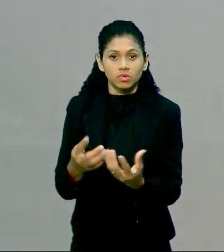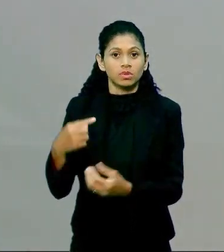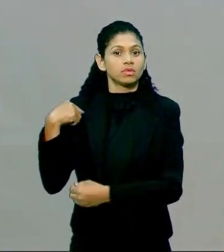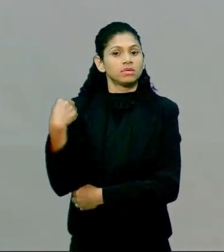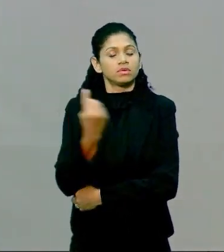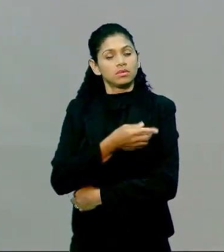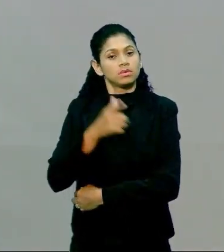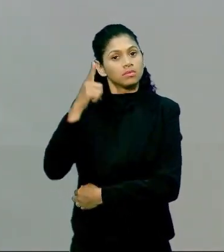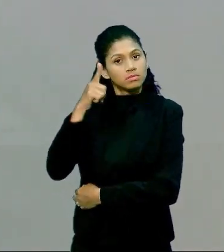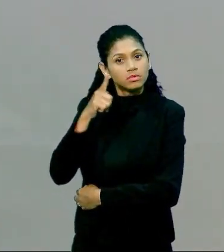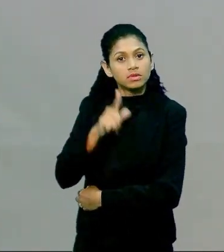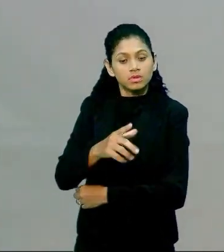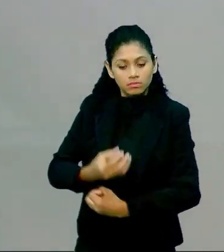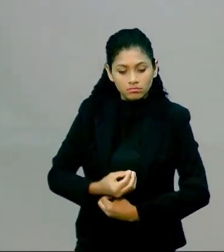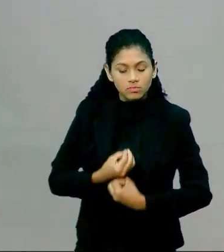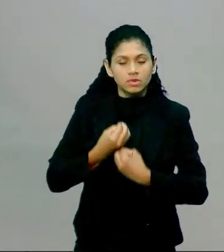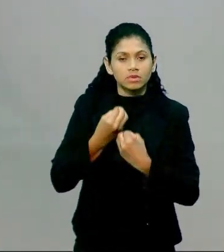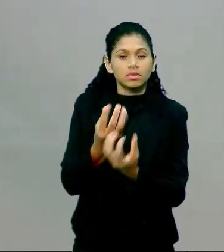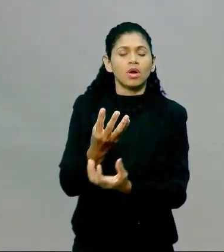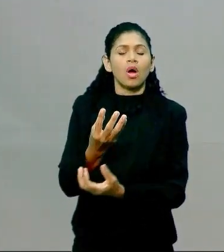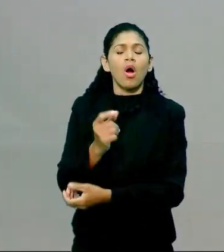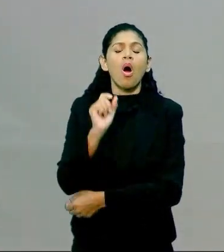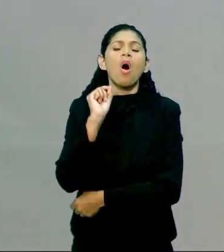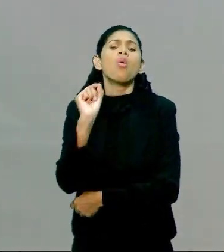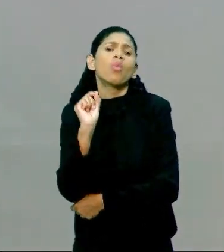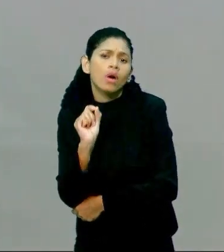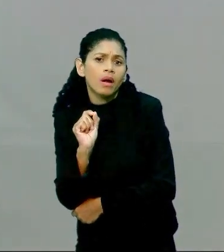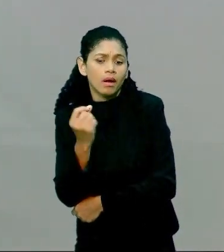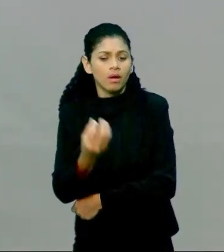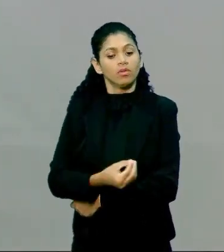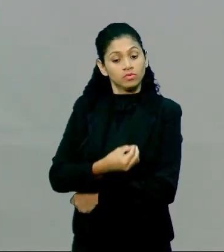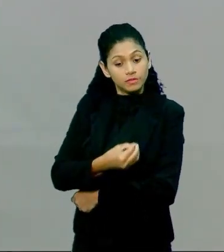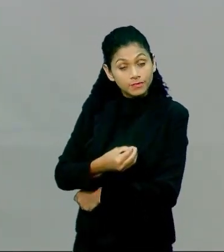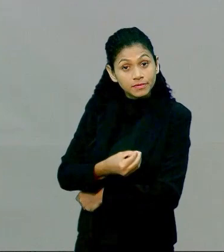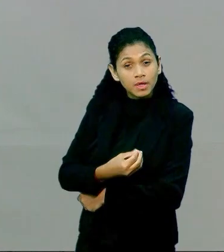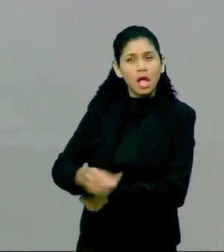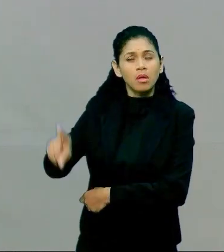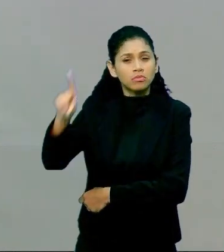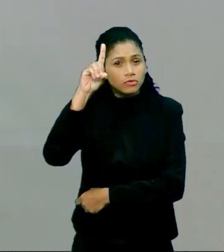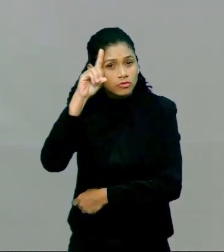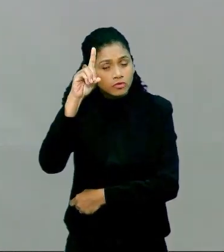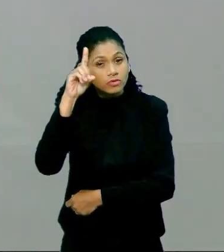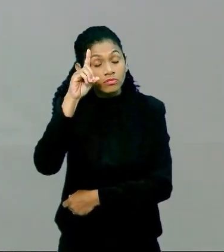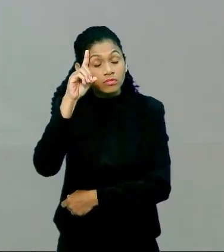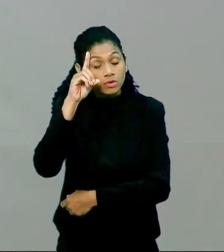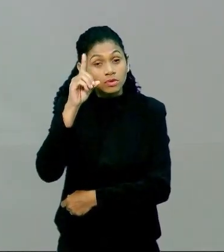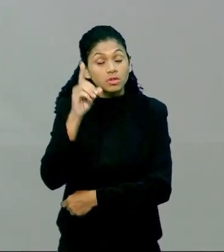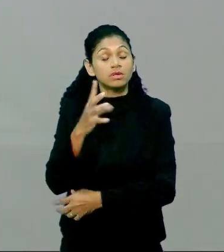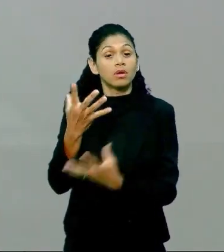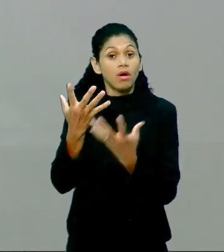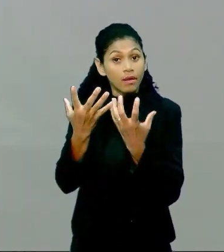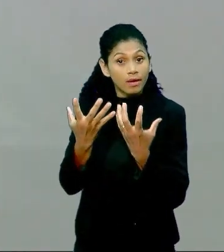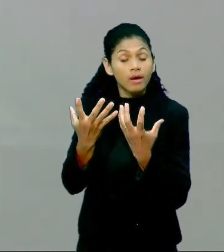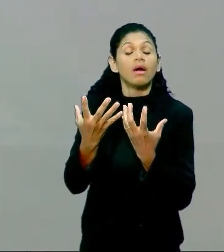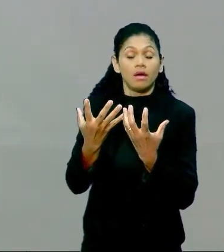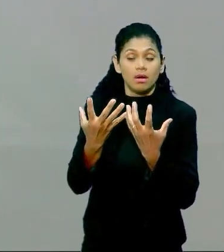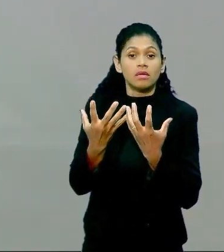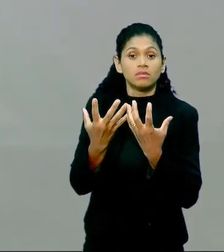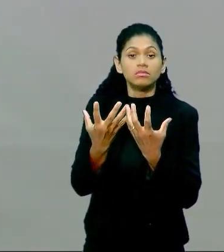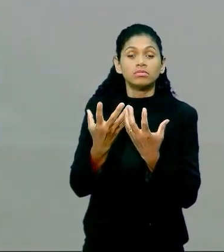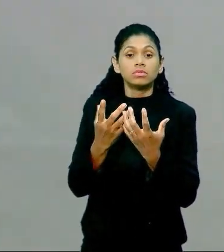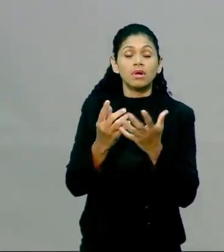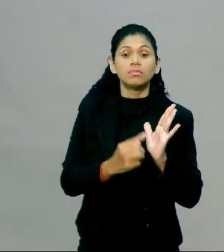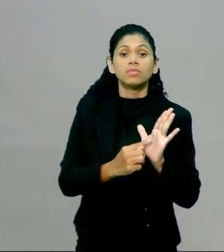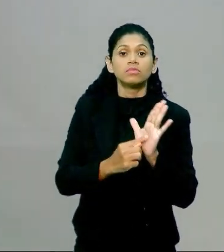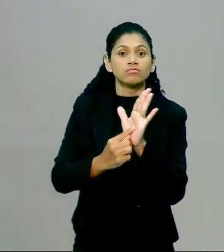expressando aquilo que a gente vivencia, que a gente acompanha, aquilo que a gente quer ilustrar, que a gente quer repassar para o